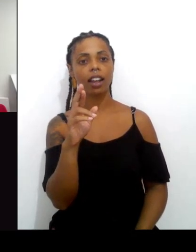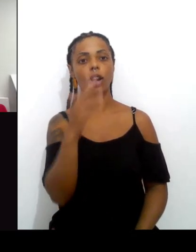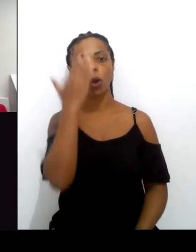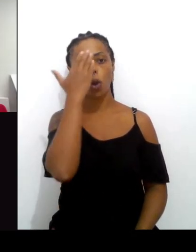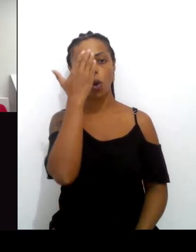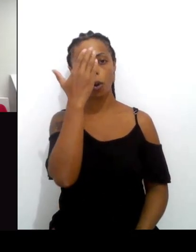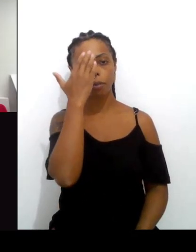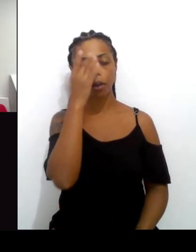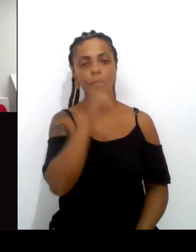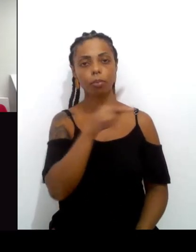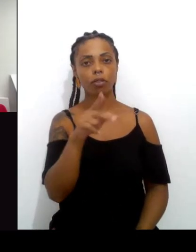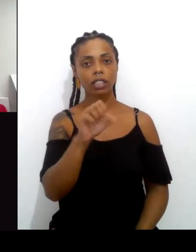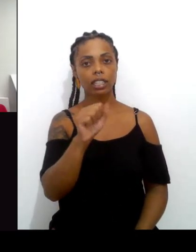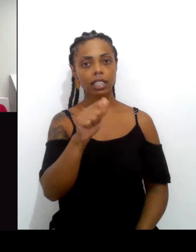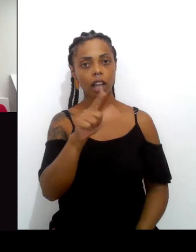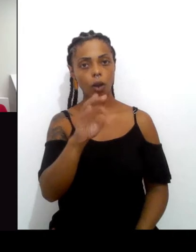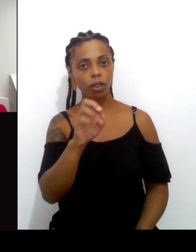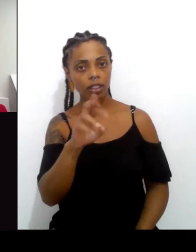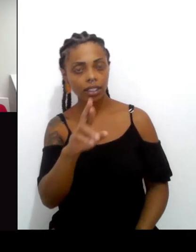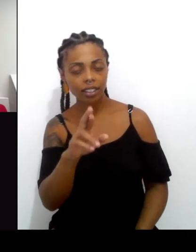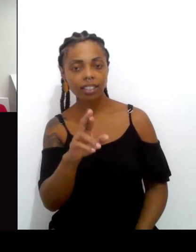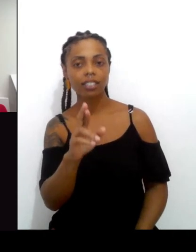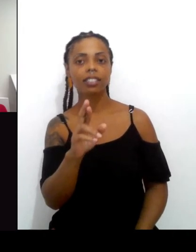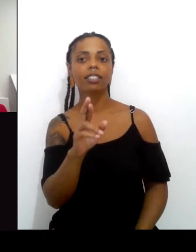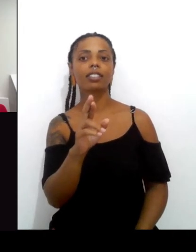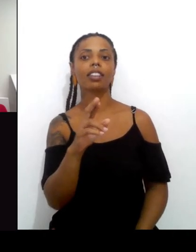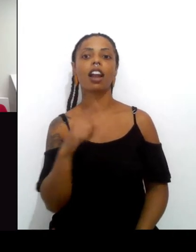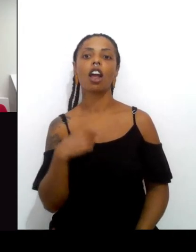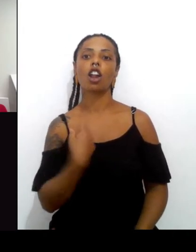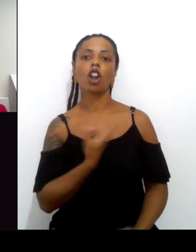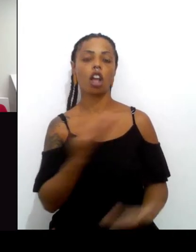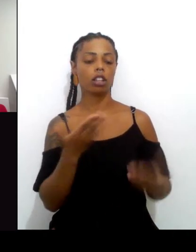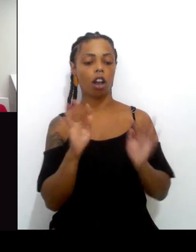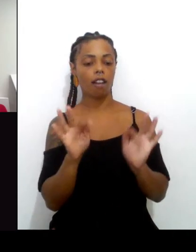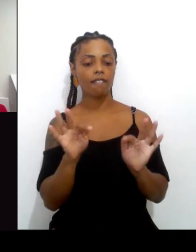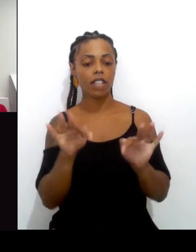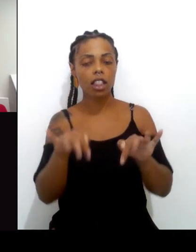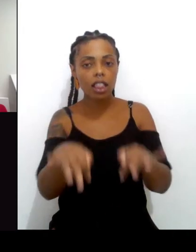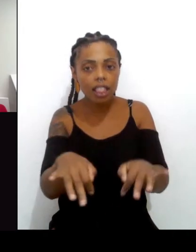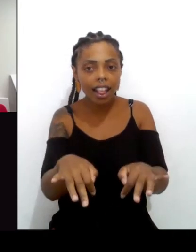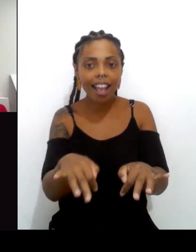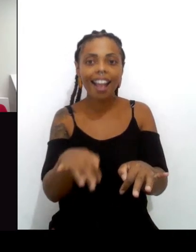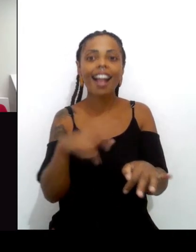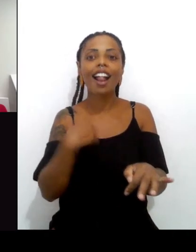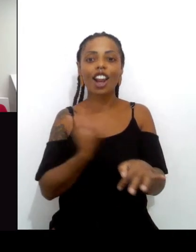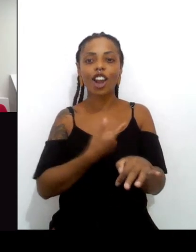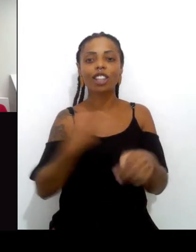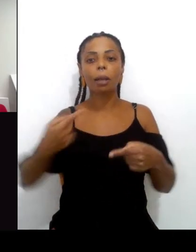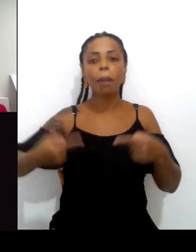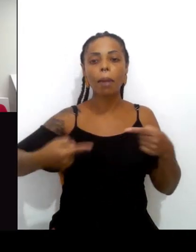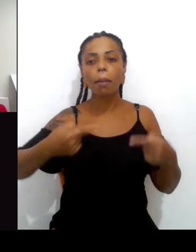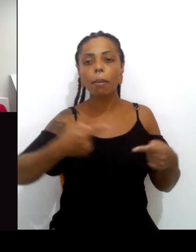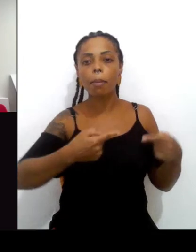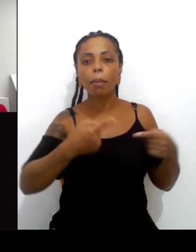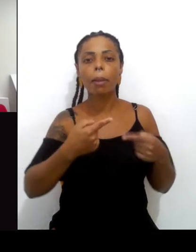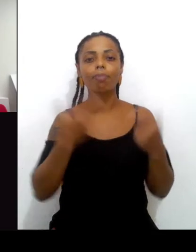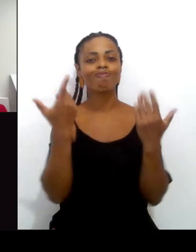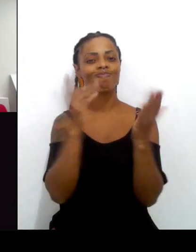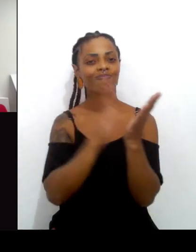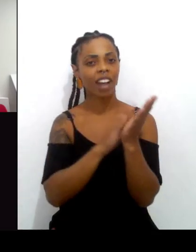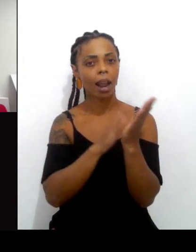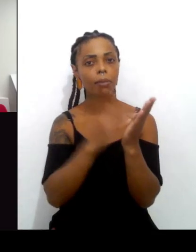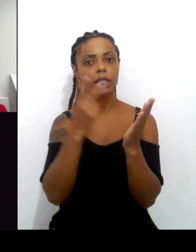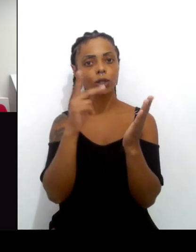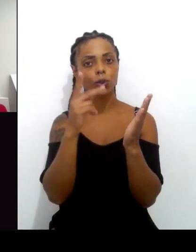Professor saltor a gente tá chegando aqui ao final né da nossa mesa parabéns pelas